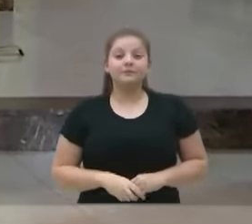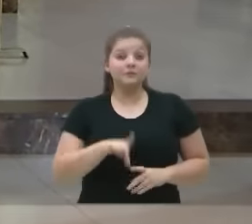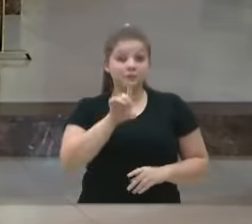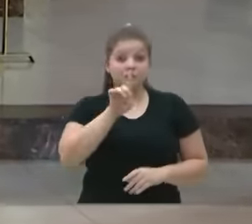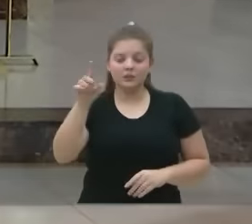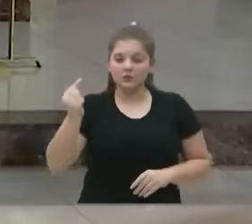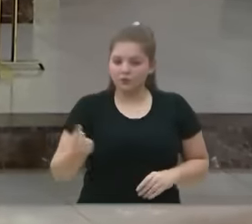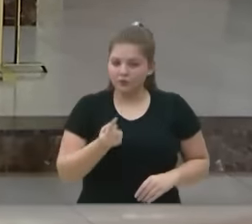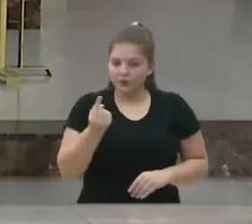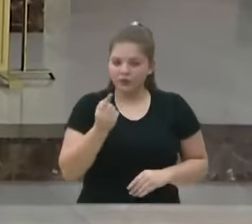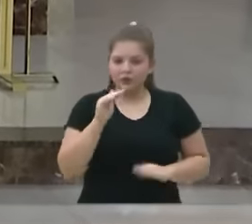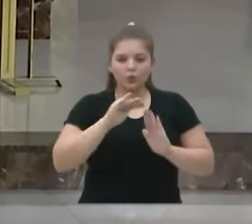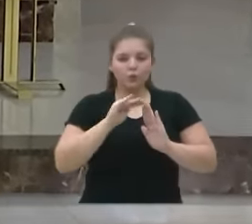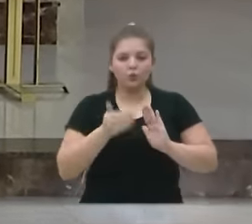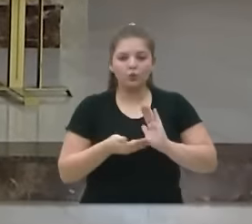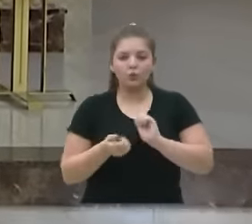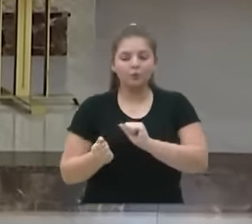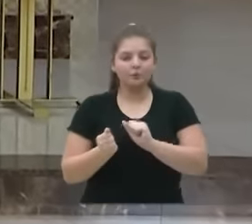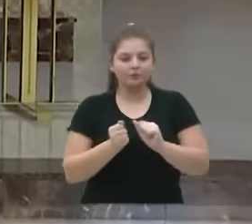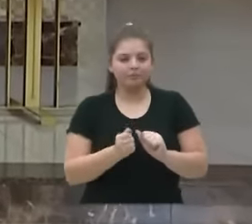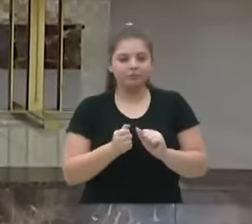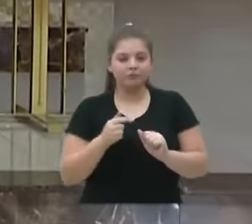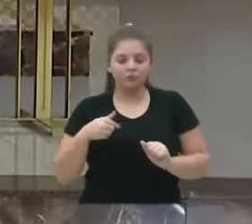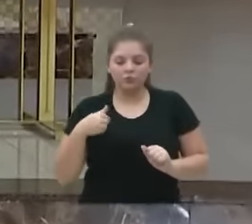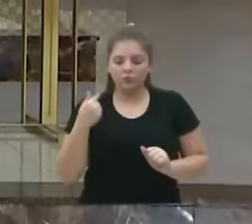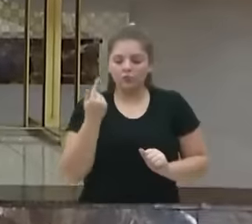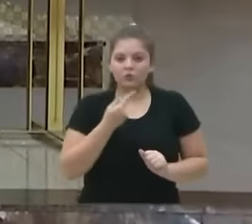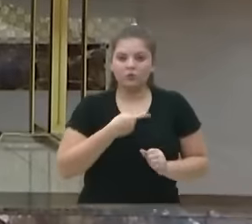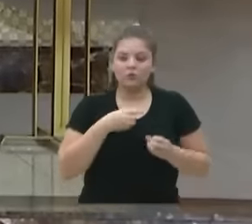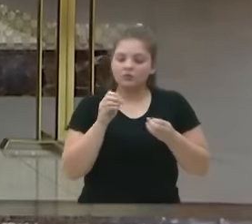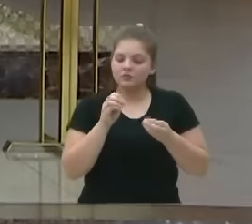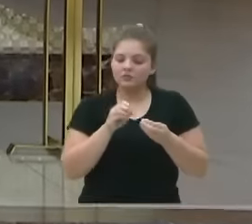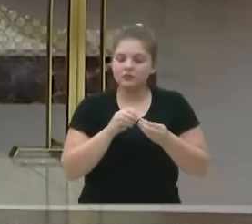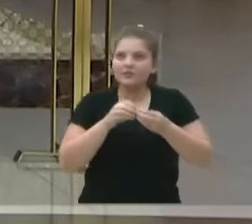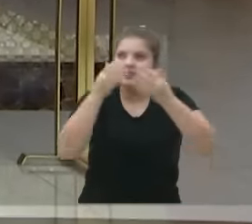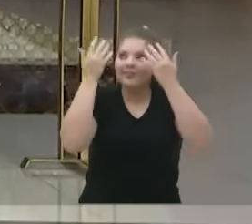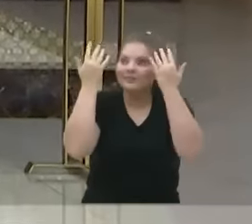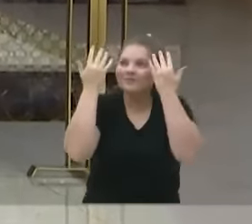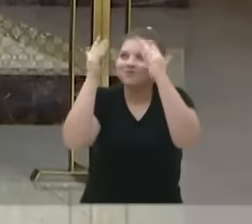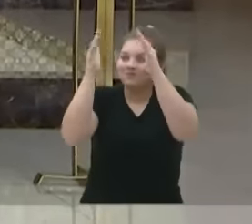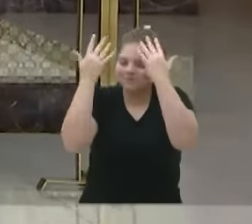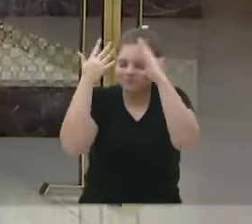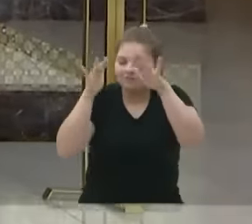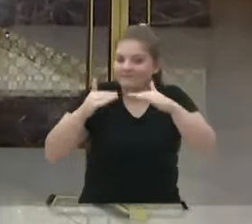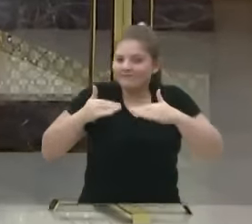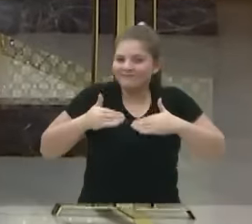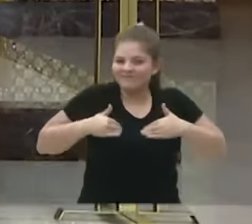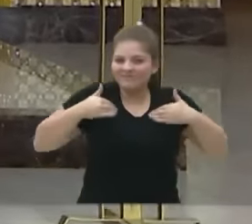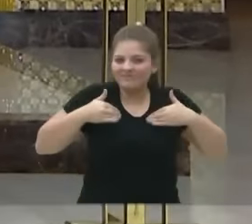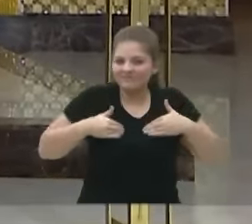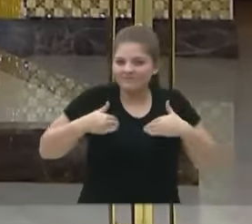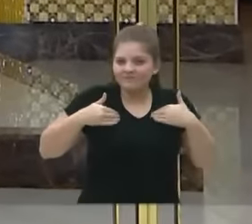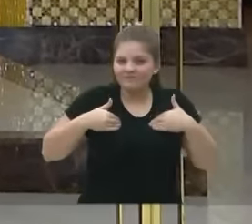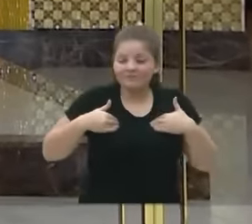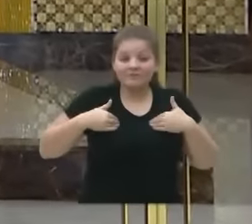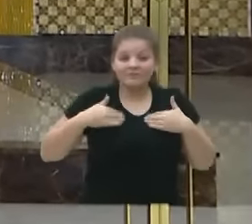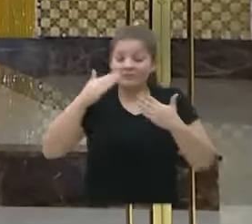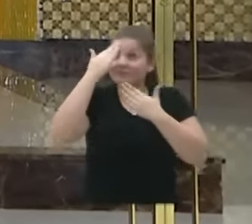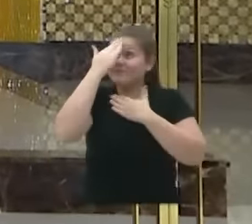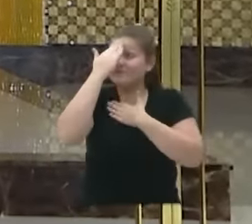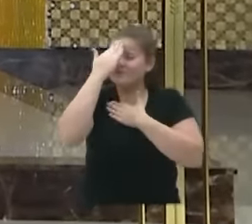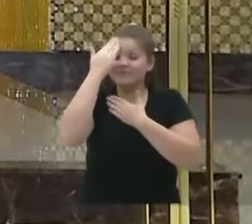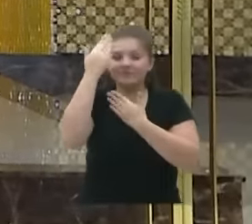Deus eterno e todo-poderoso, fazei-nos exultar de santa alegria e fervorosa ação de